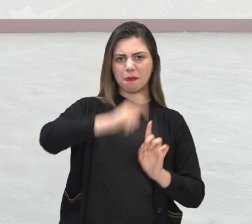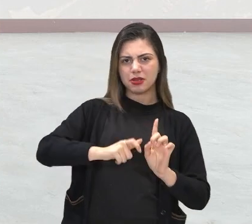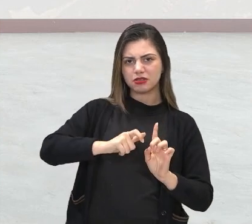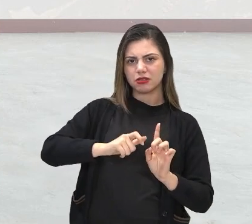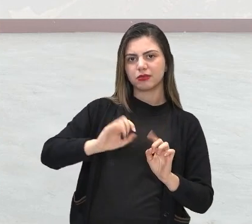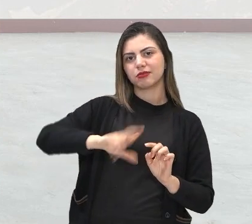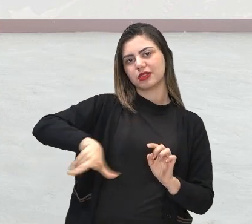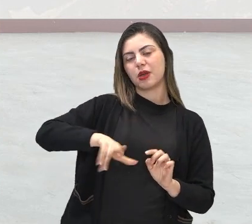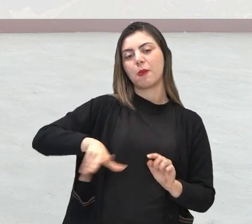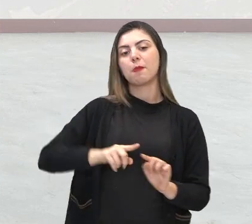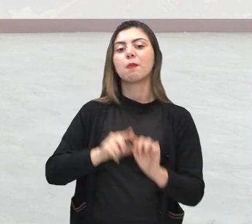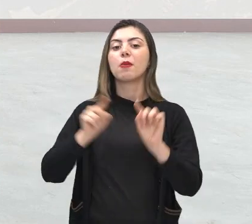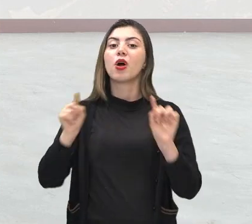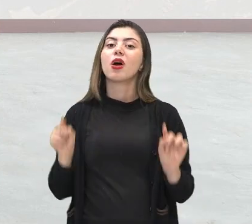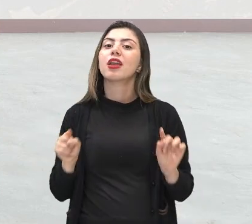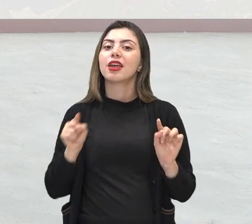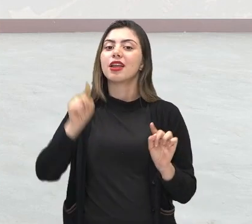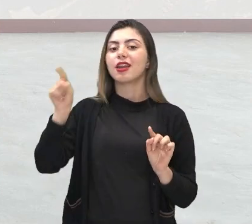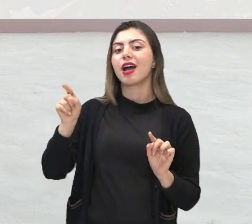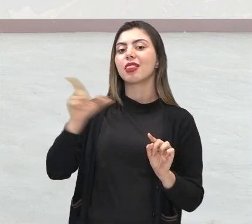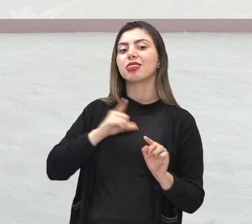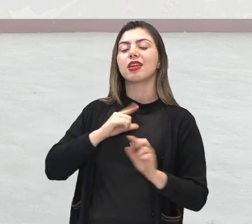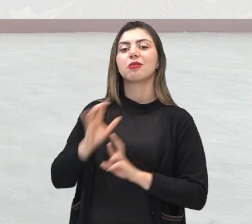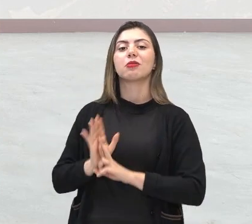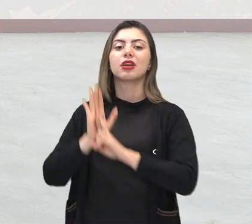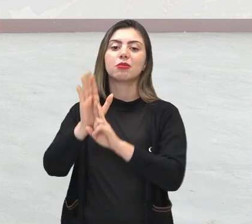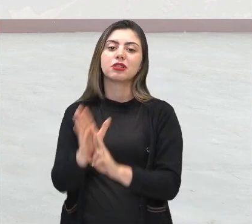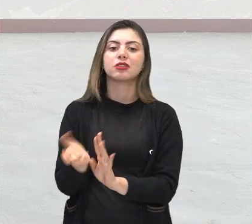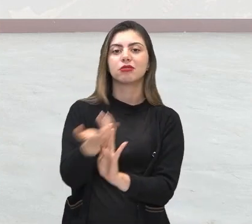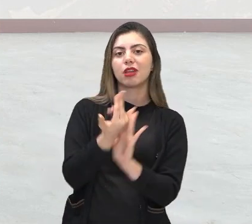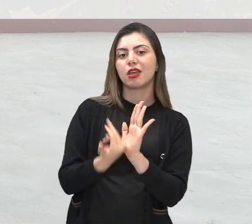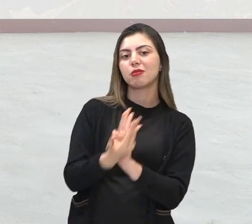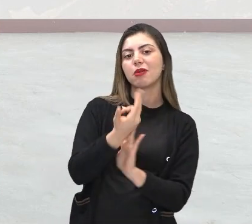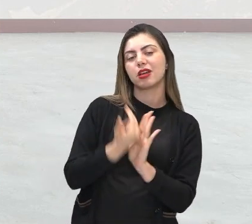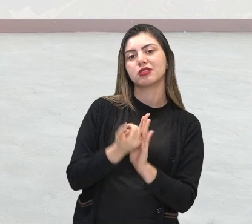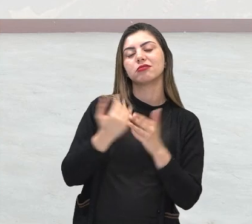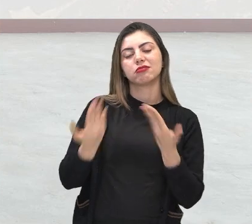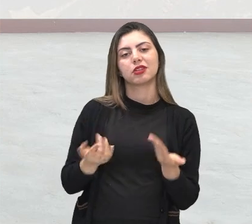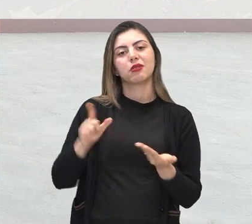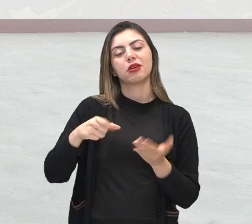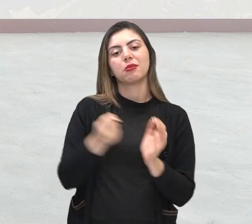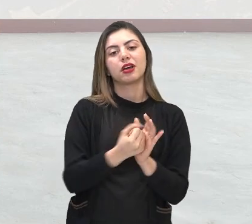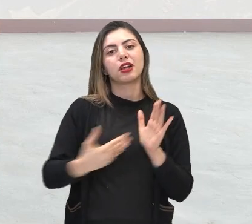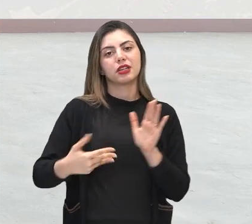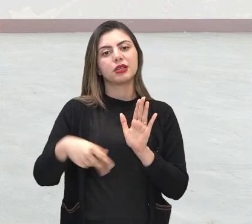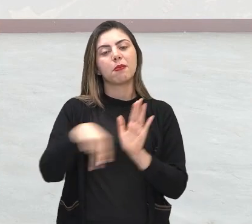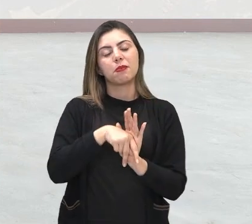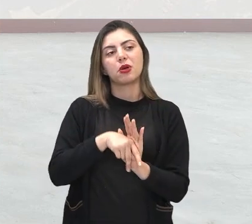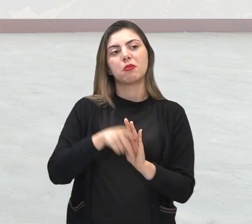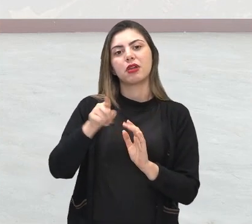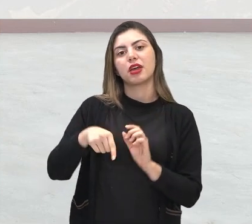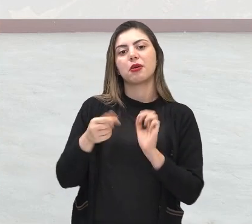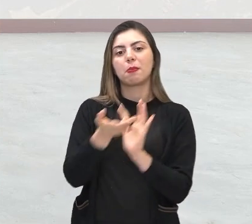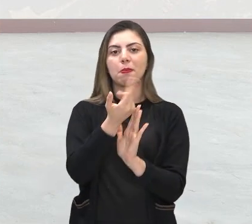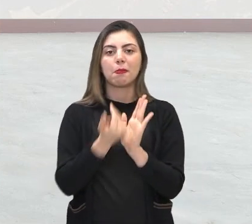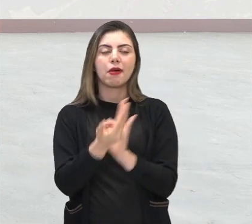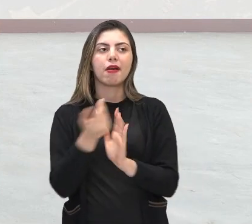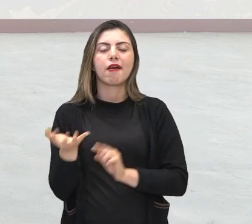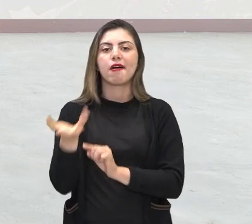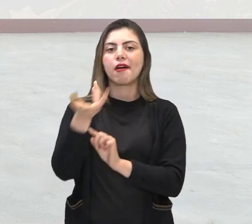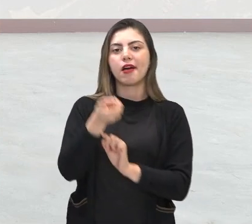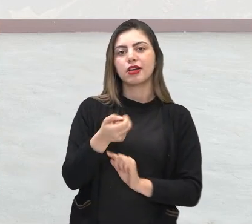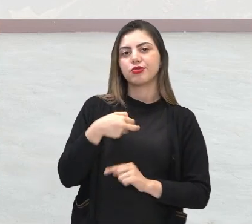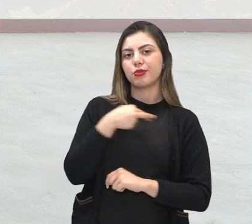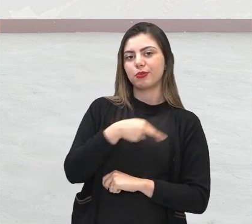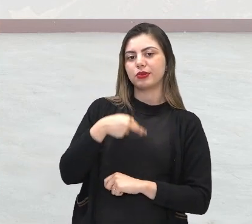Eugênio de la croá ele faz essa representação que é uma característica né das obras românticas a questão do idealismo